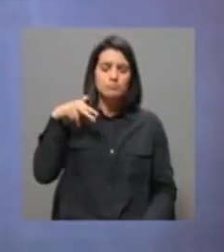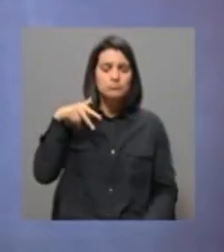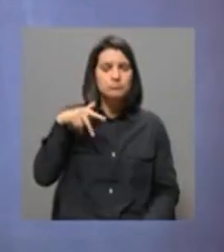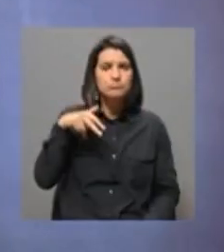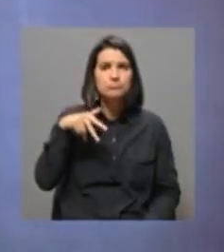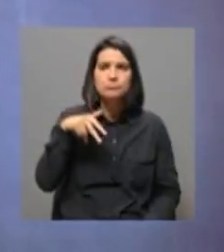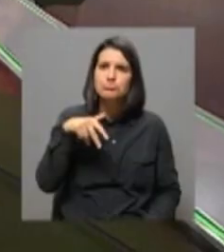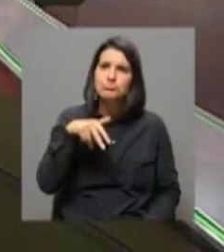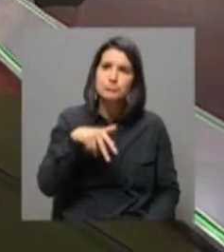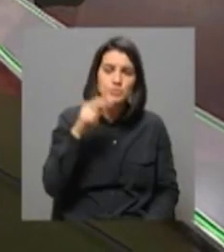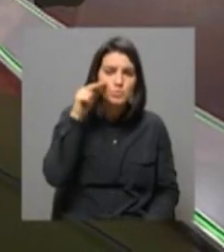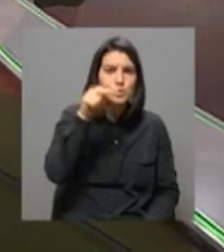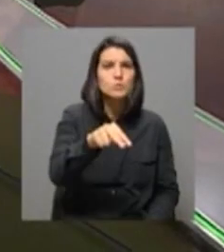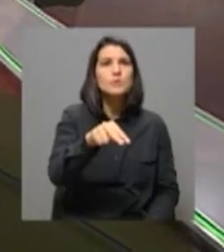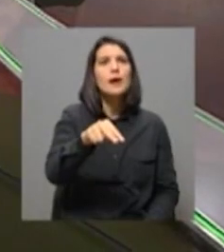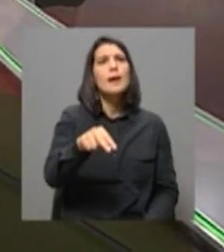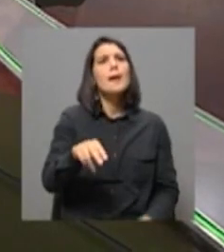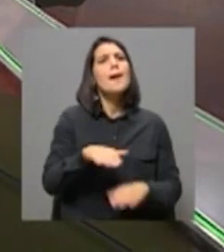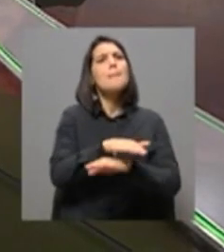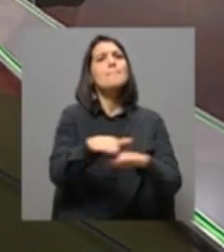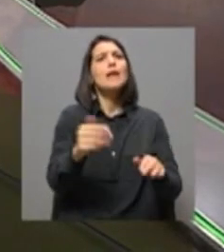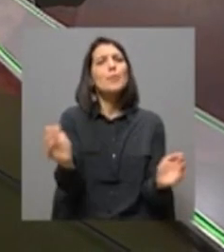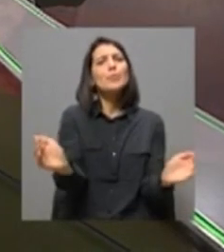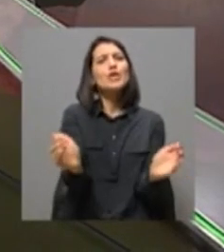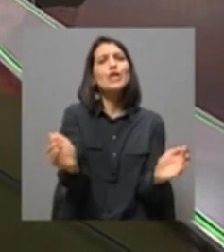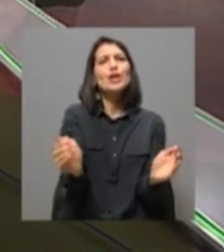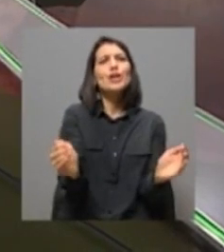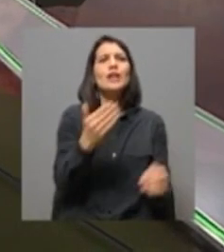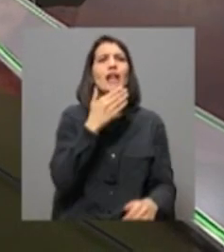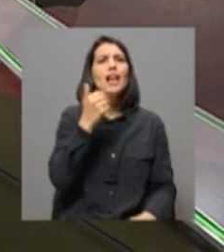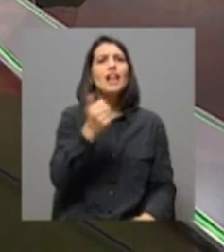Na praia, uma praia muito pequenina, lindíssima,